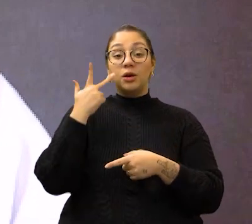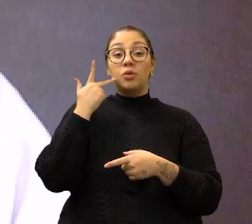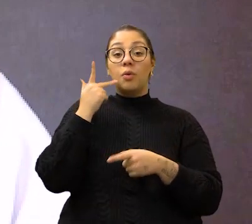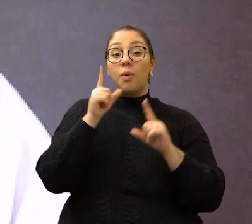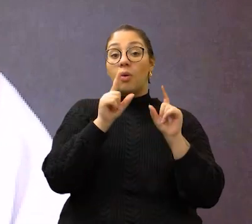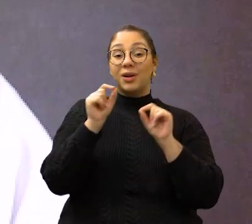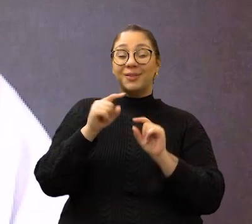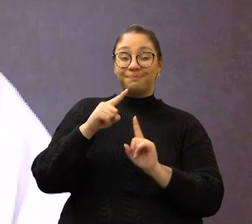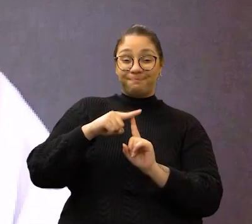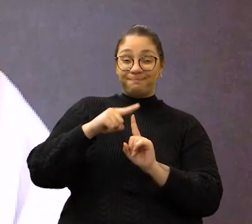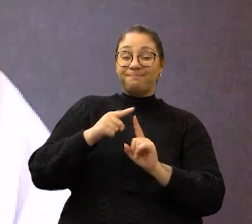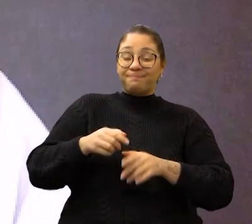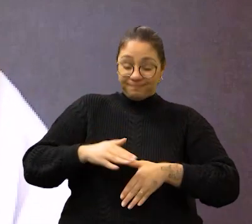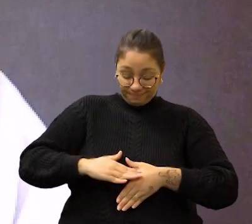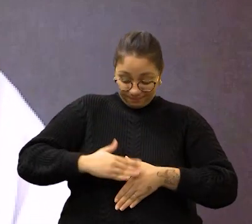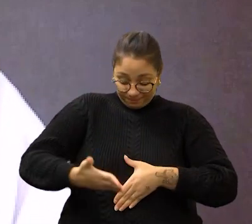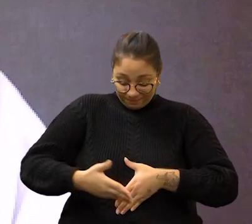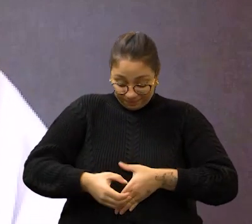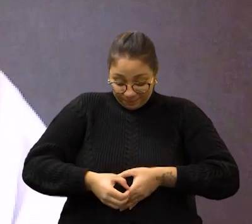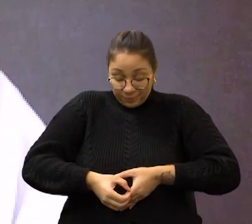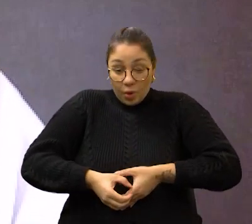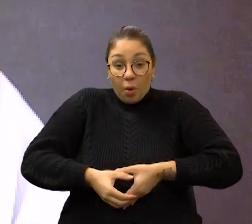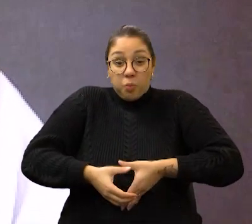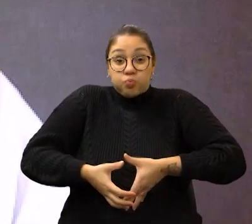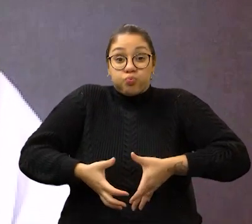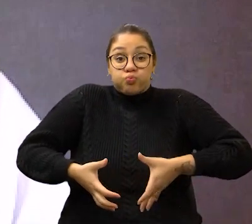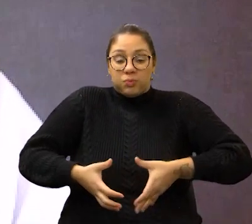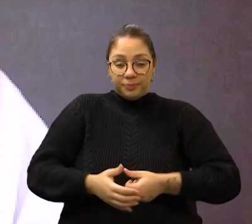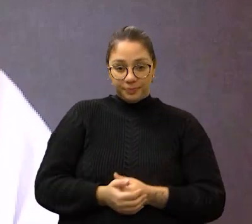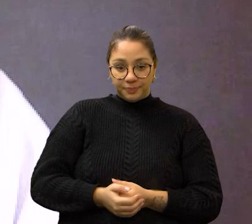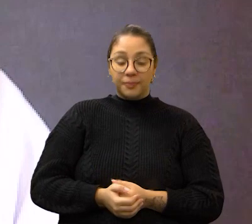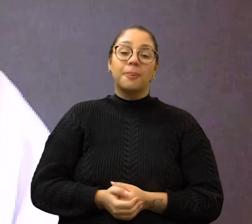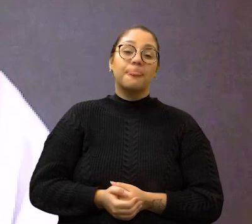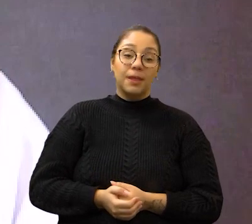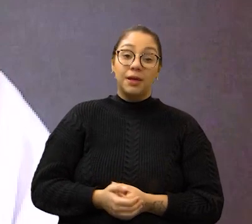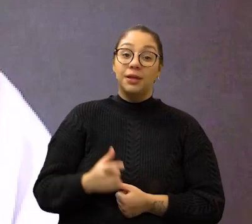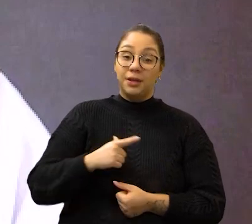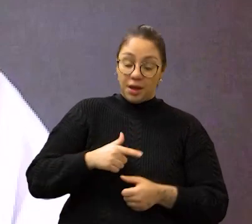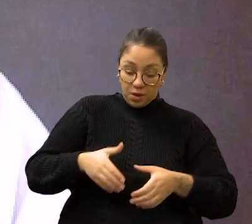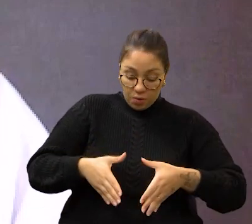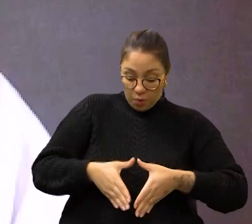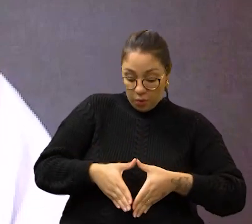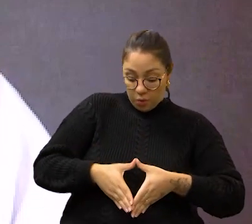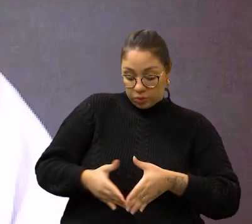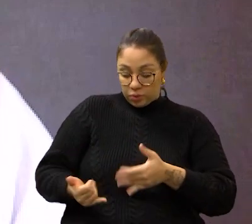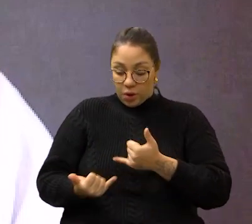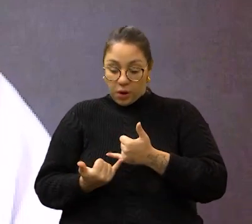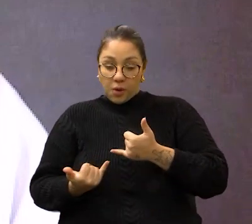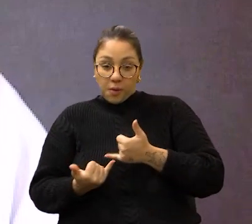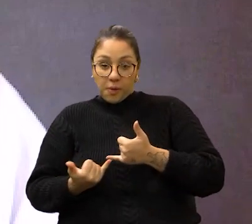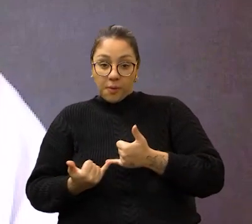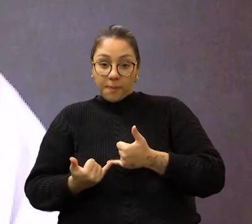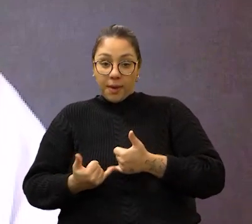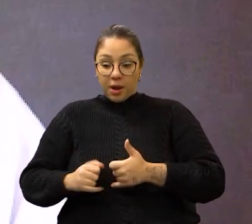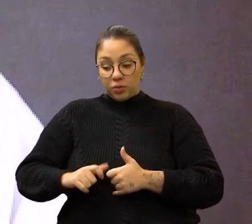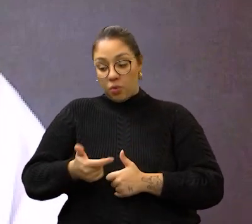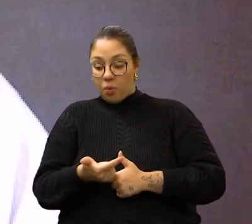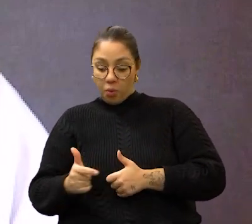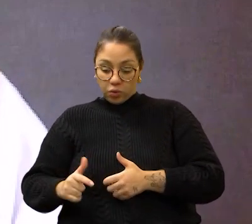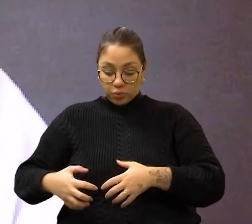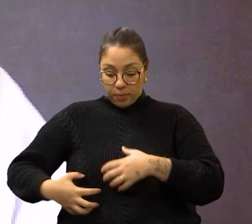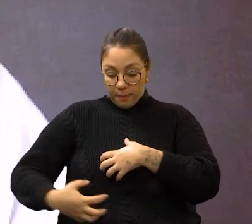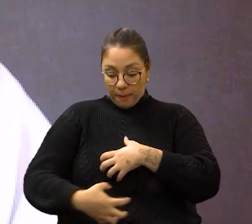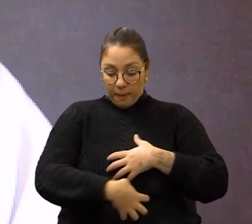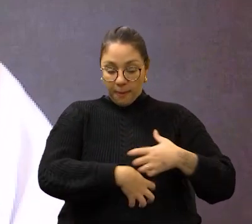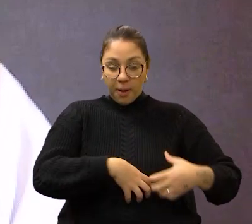tipos que mais crescem. E como o útero tem uma íntima relação com a bexiga, com o intestino, com outros órgãos